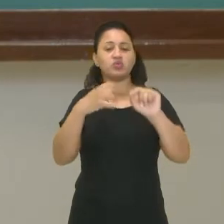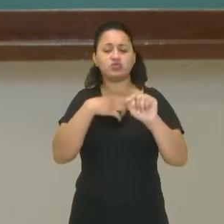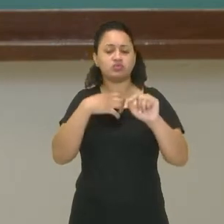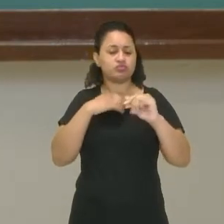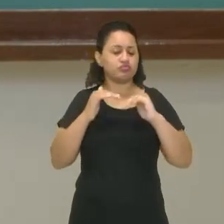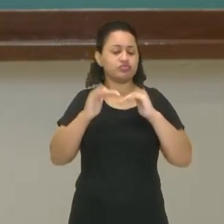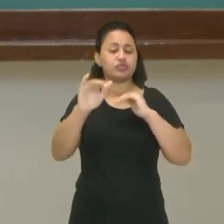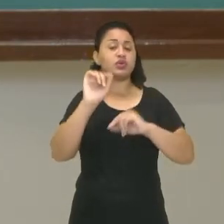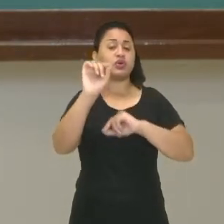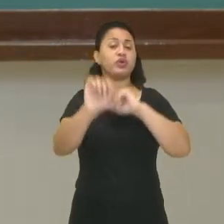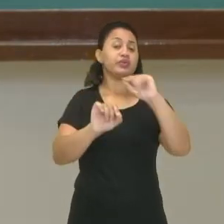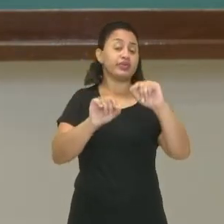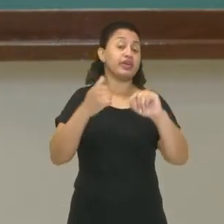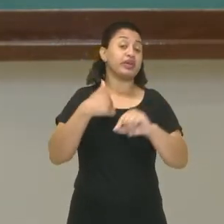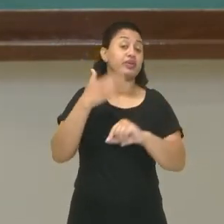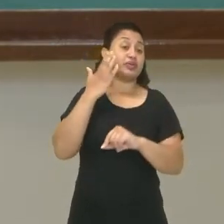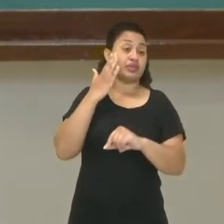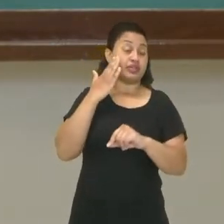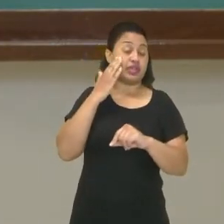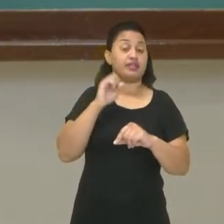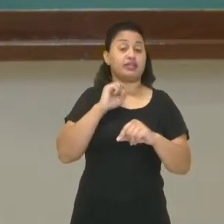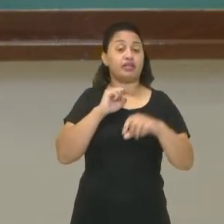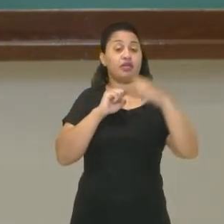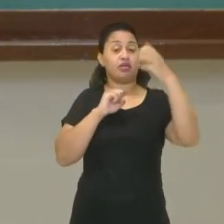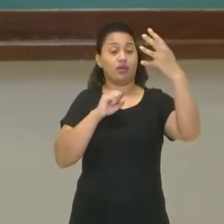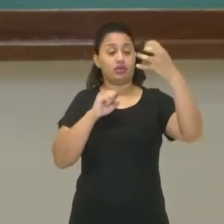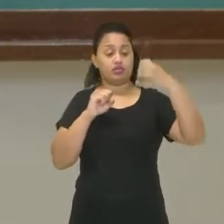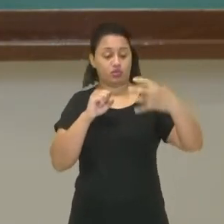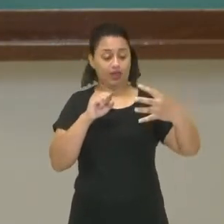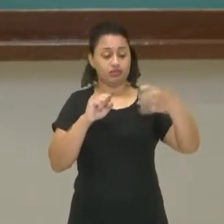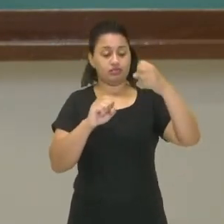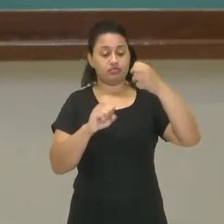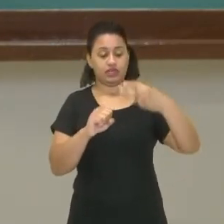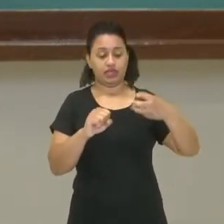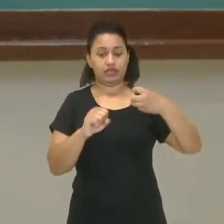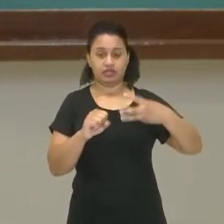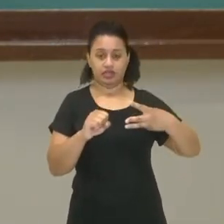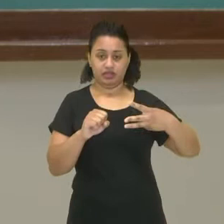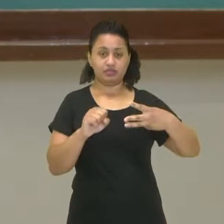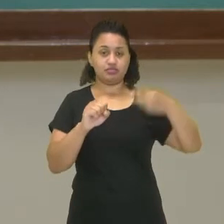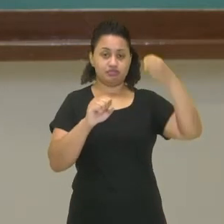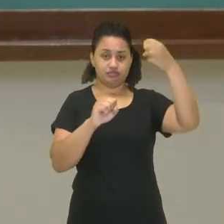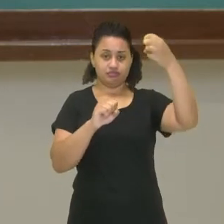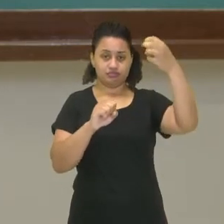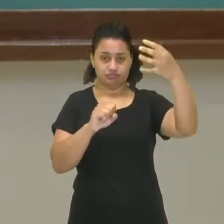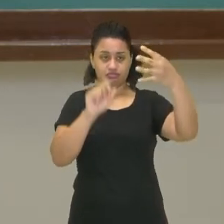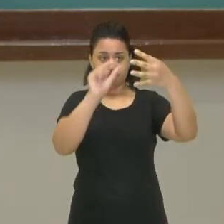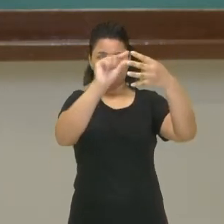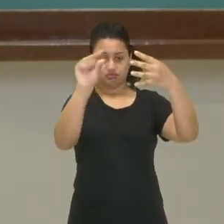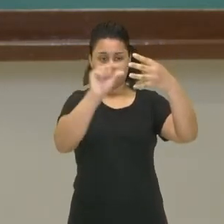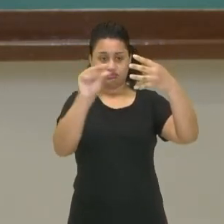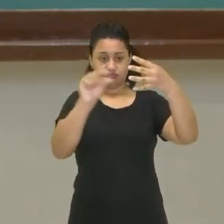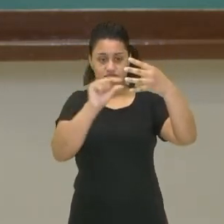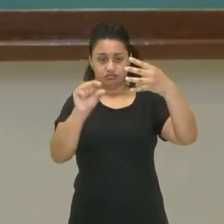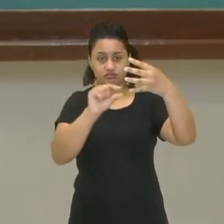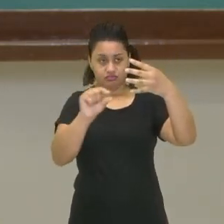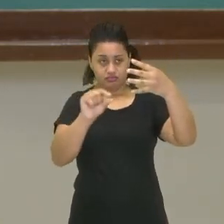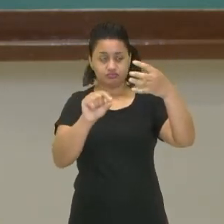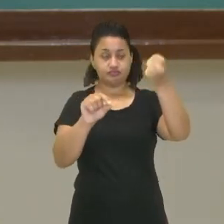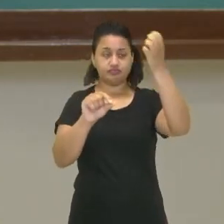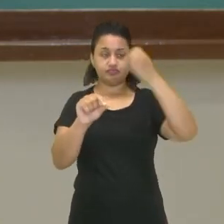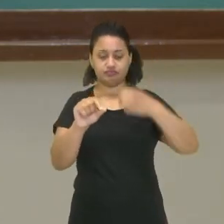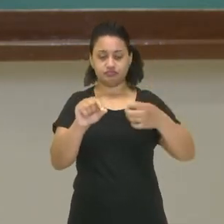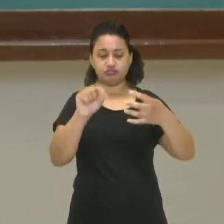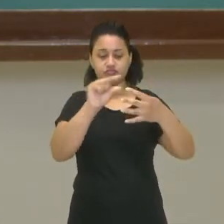fixa, eu já sei que quando eu tenho dois quartetos, ó, uma, duas, três, quatro, uma estrofe com